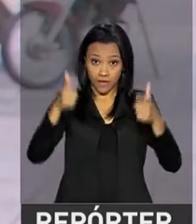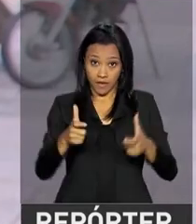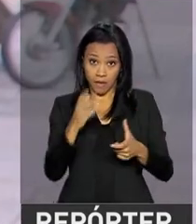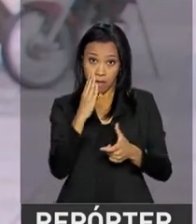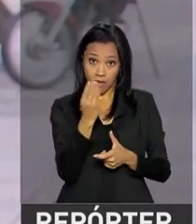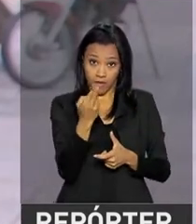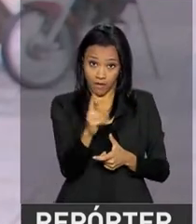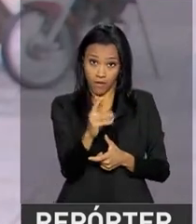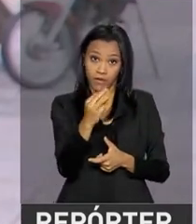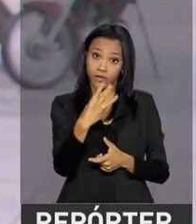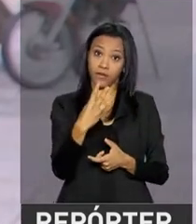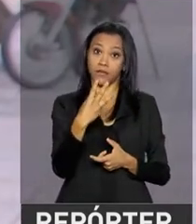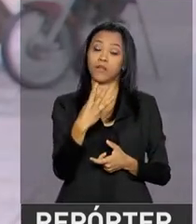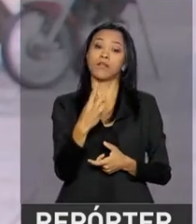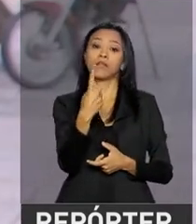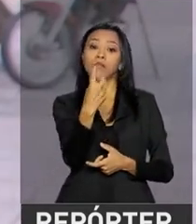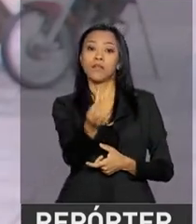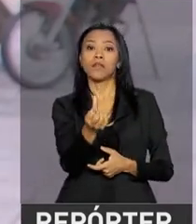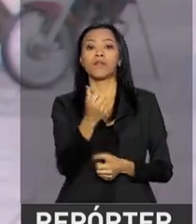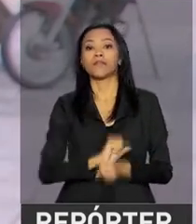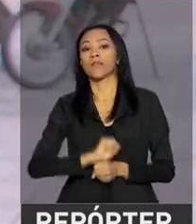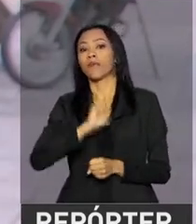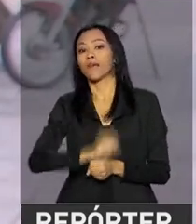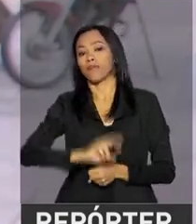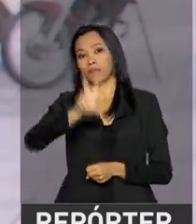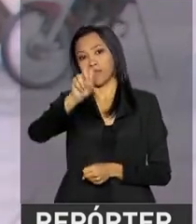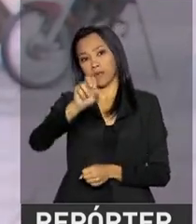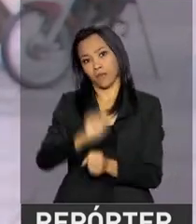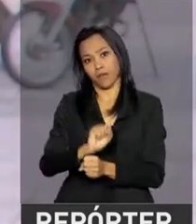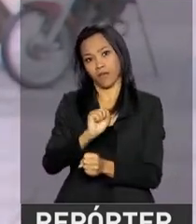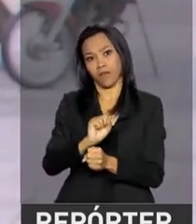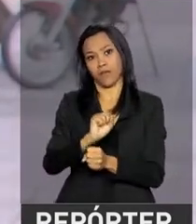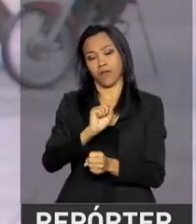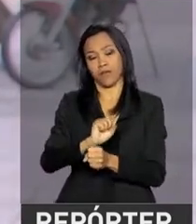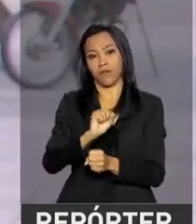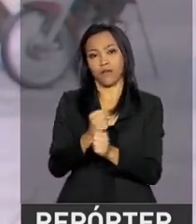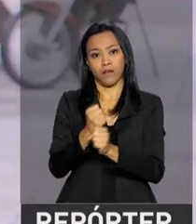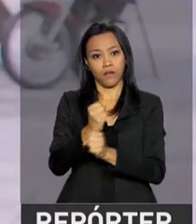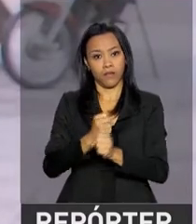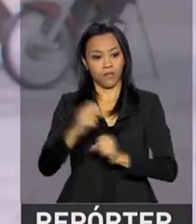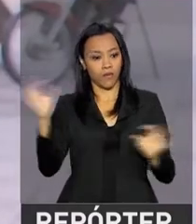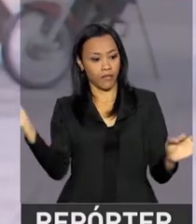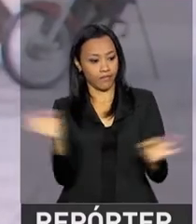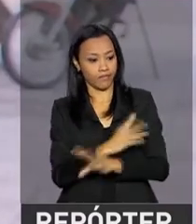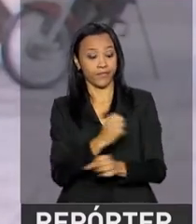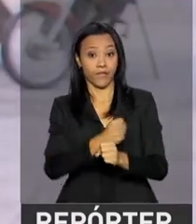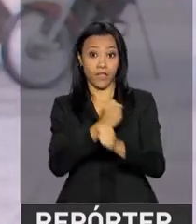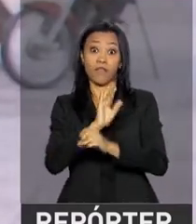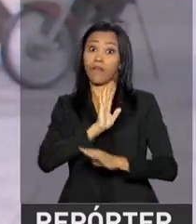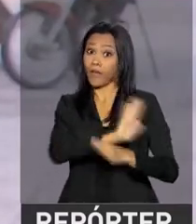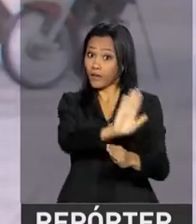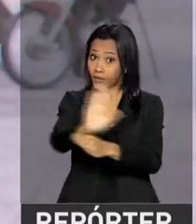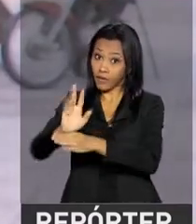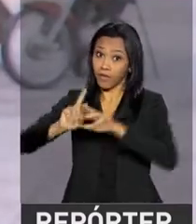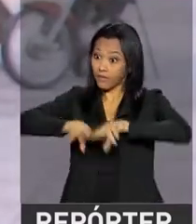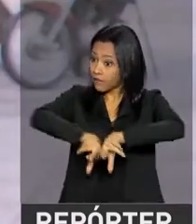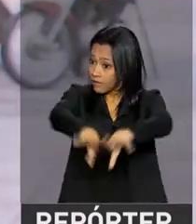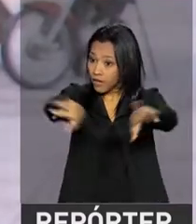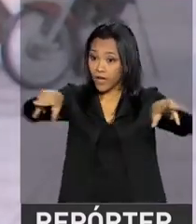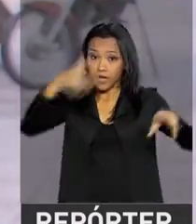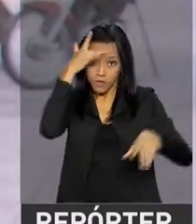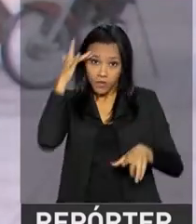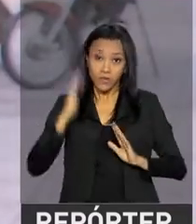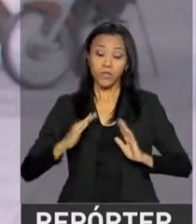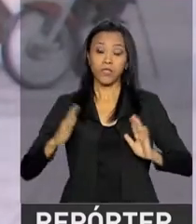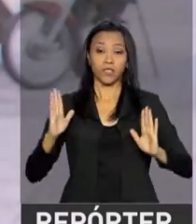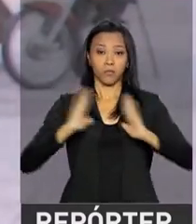aguardada há 50 anos e vai beneficiar 500 mil pessoas que vivem na região a obra faz parte do agora é